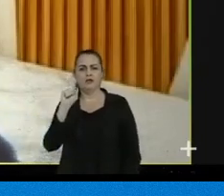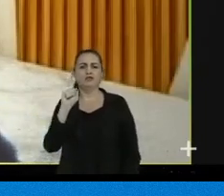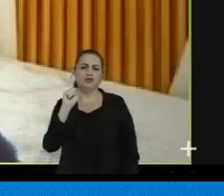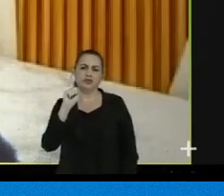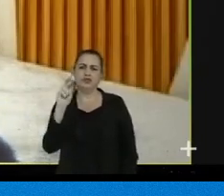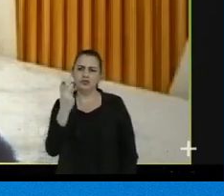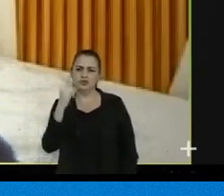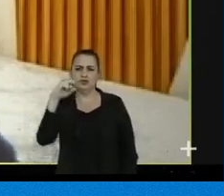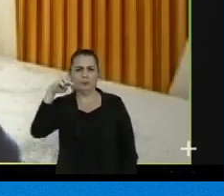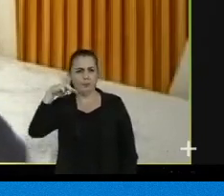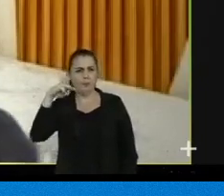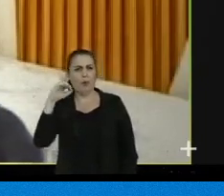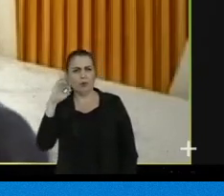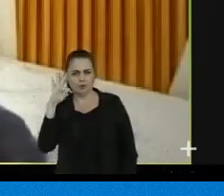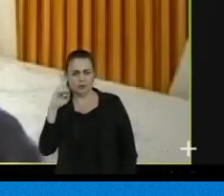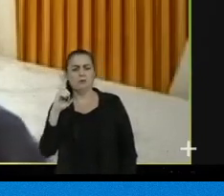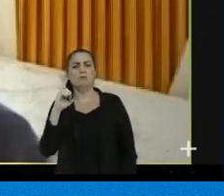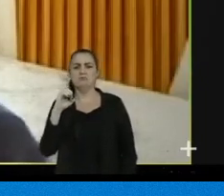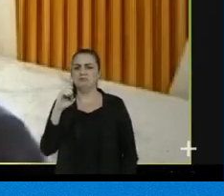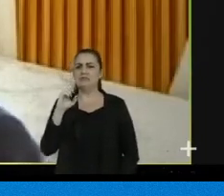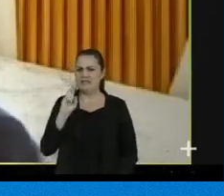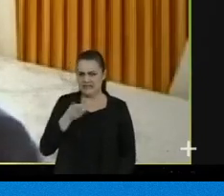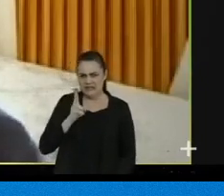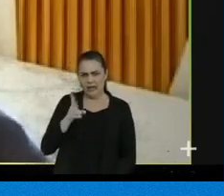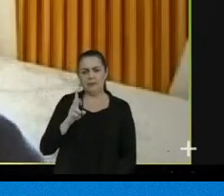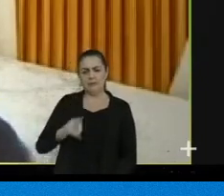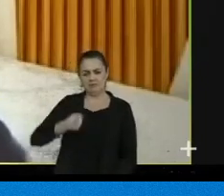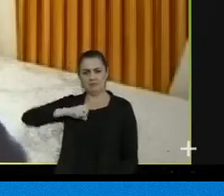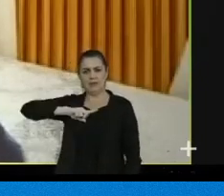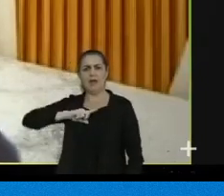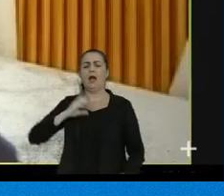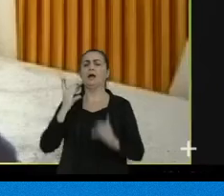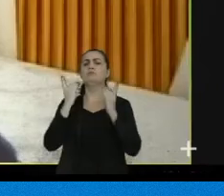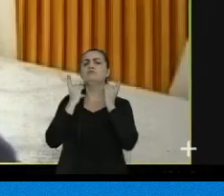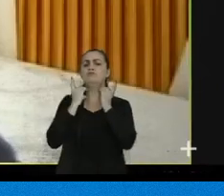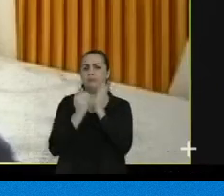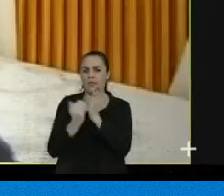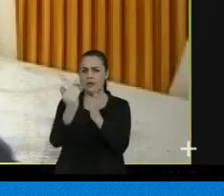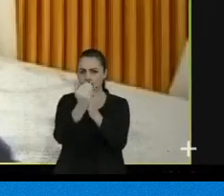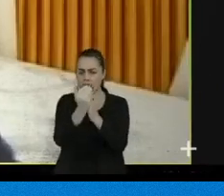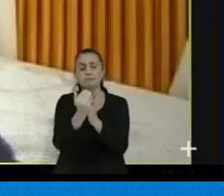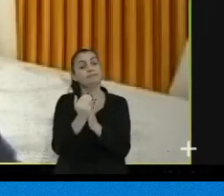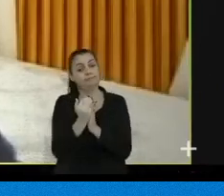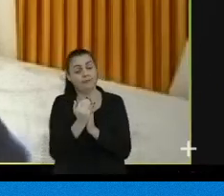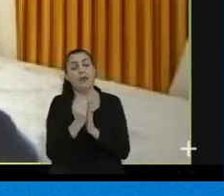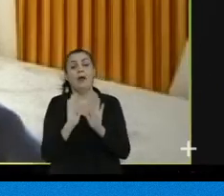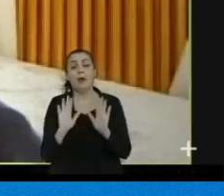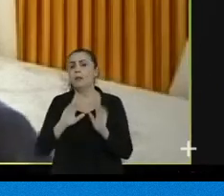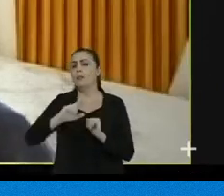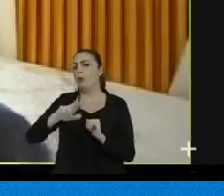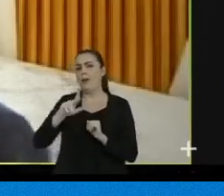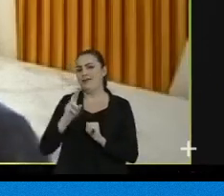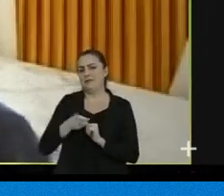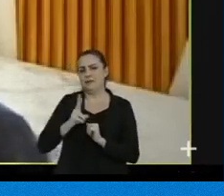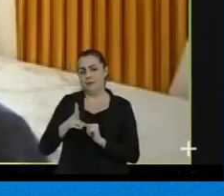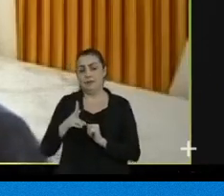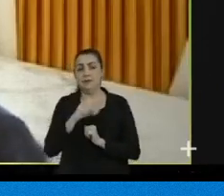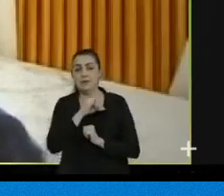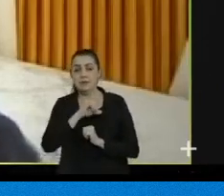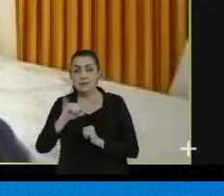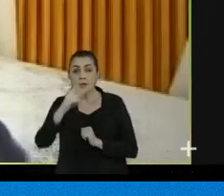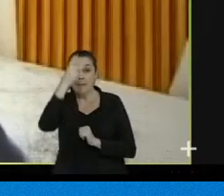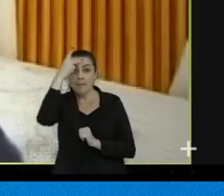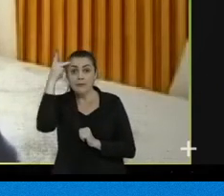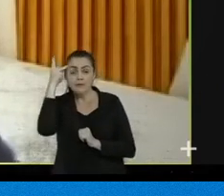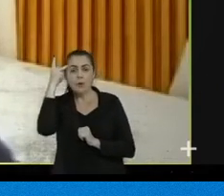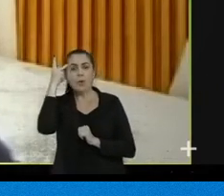tá? Nas pessoas que desenvolvem hipotireoidismo, provavelmente vai ter que ser feita